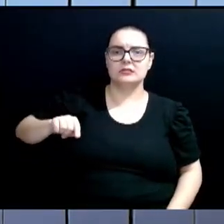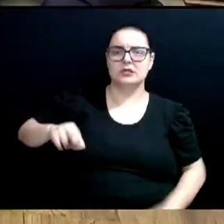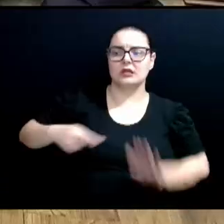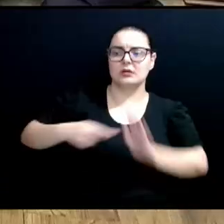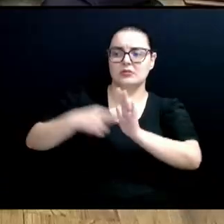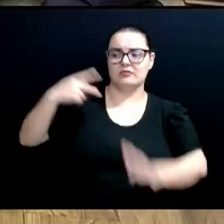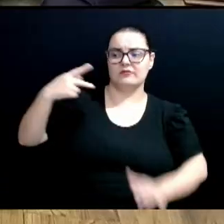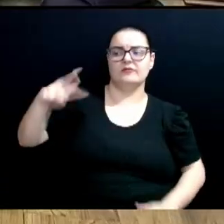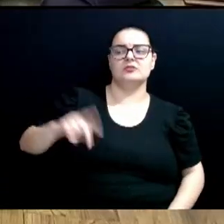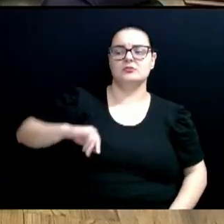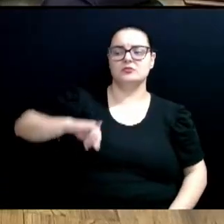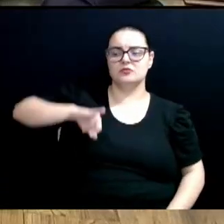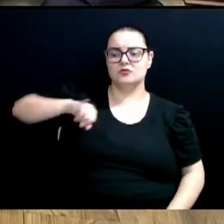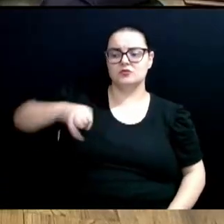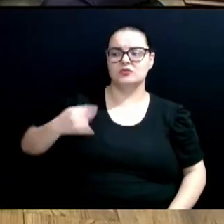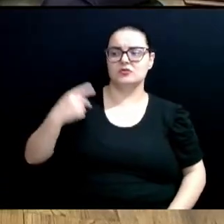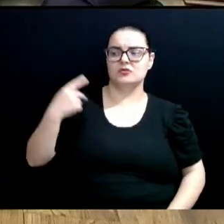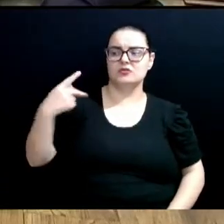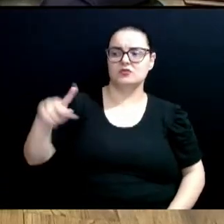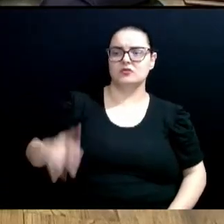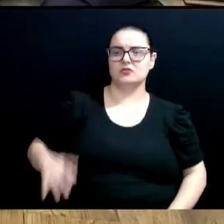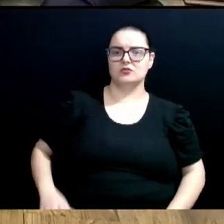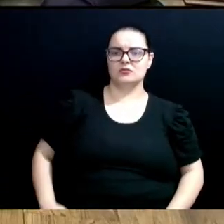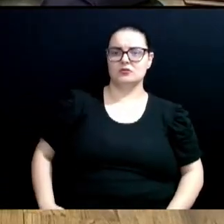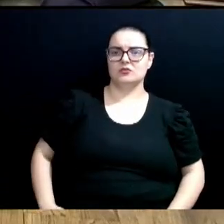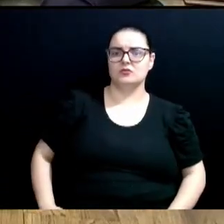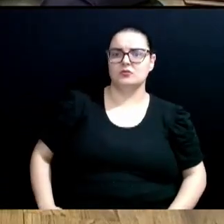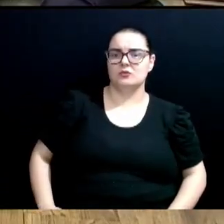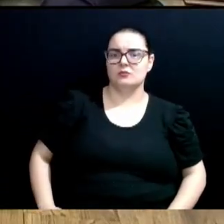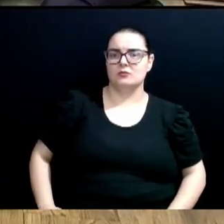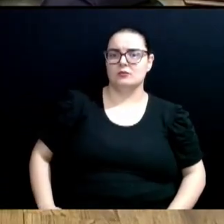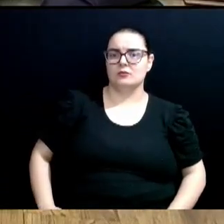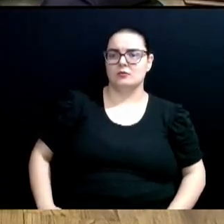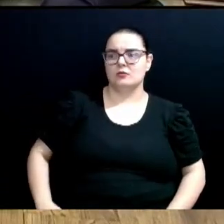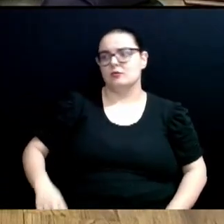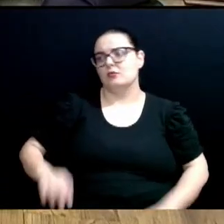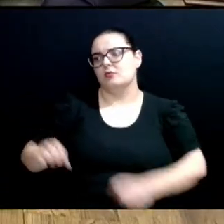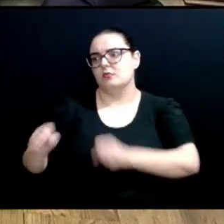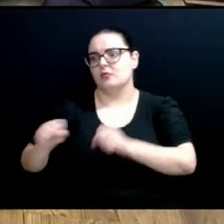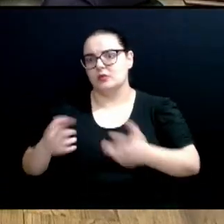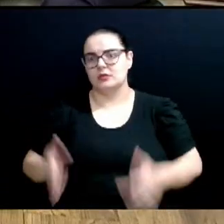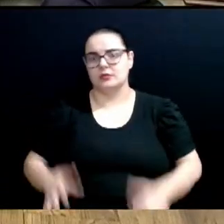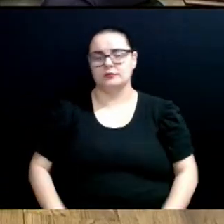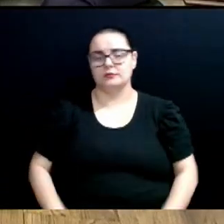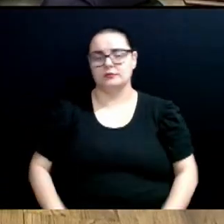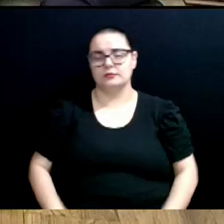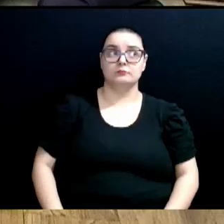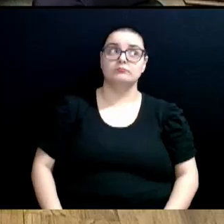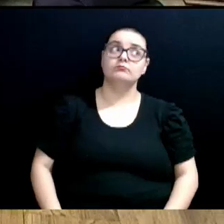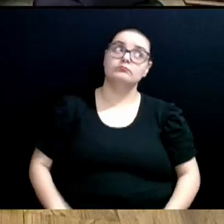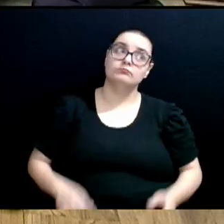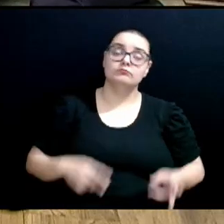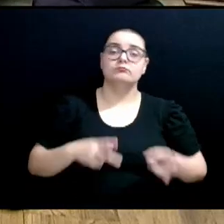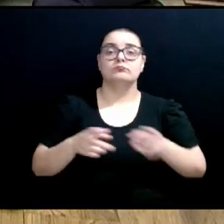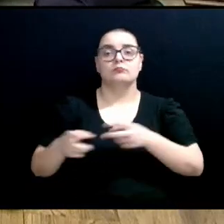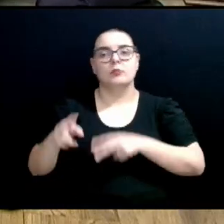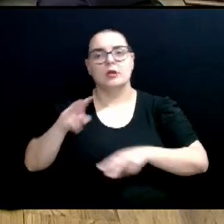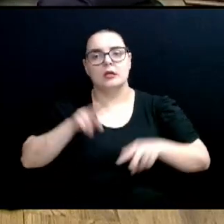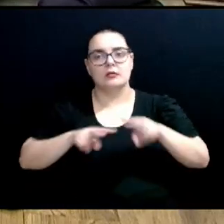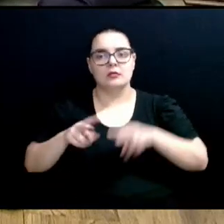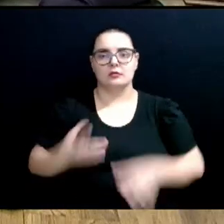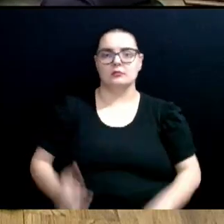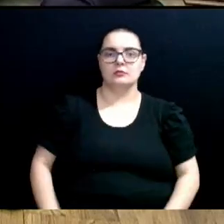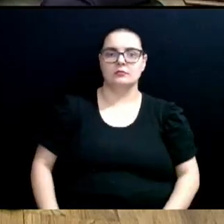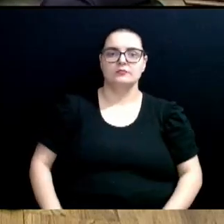seus interesses. Esse também, no meu modo de ver, é parte dessa visão de que, poxa, a democracia não está